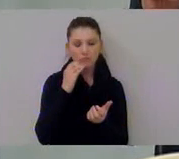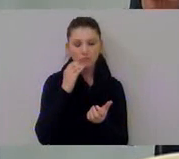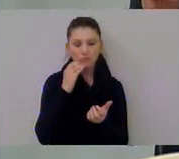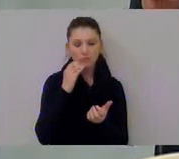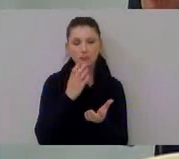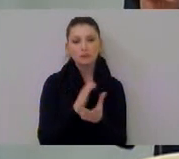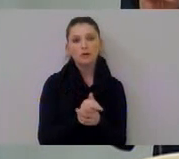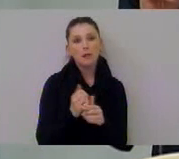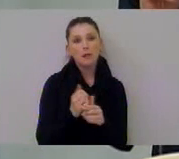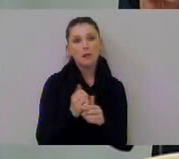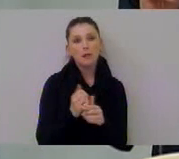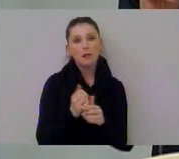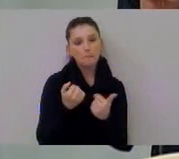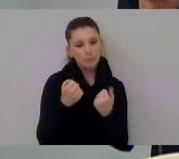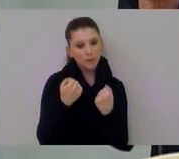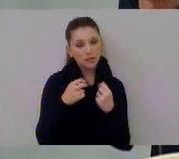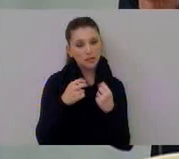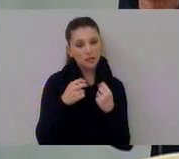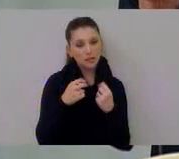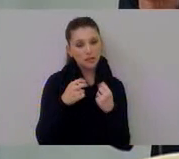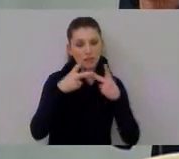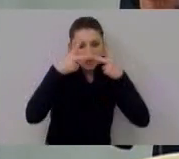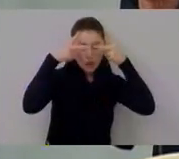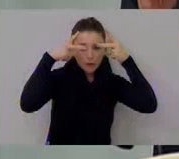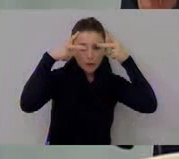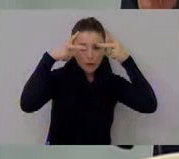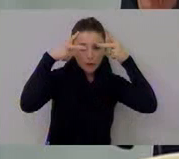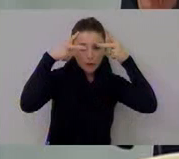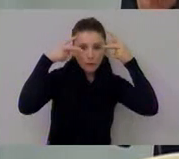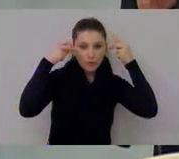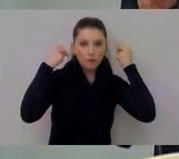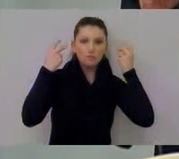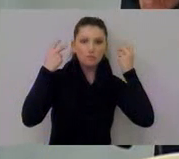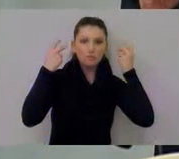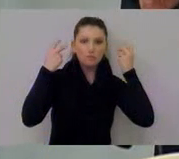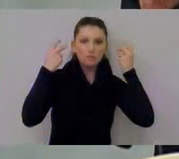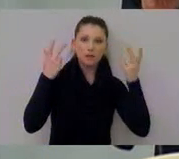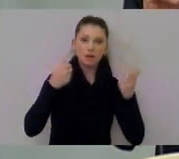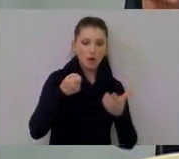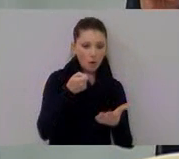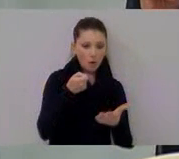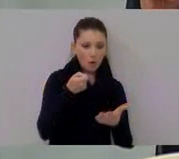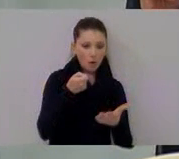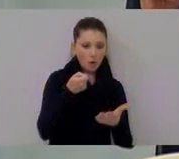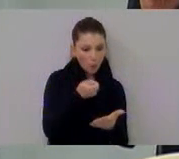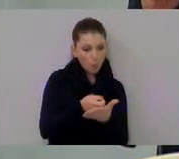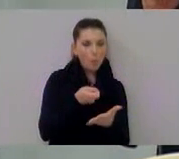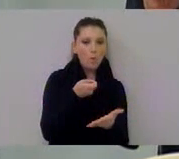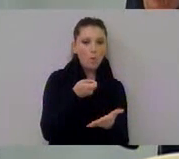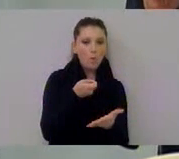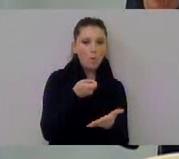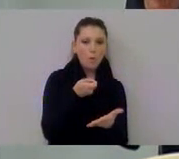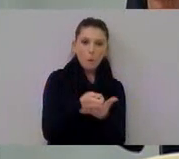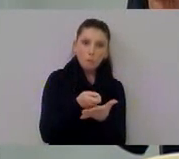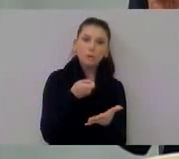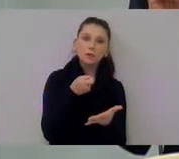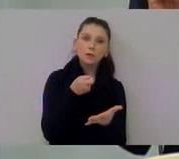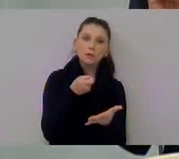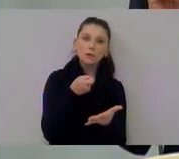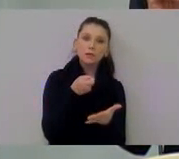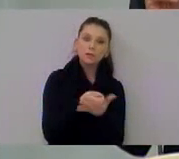estão deixando furo. Estão deixando furo. E se o Paulo